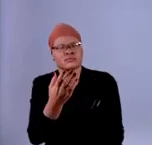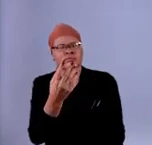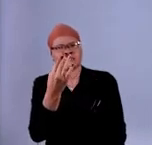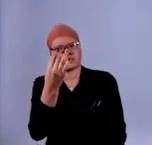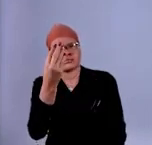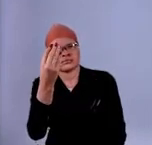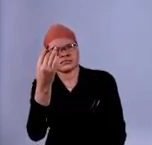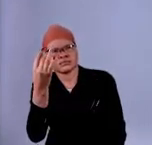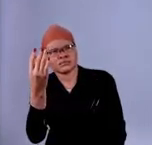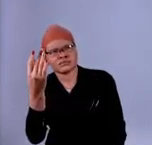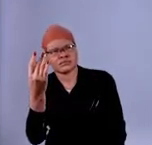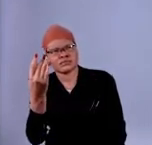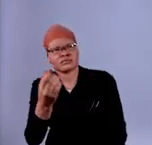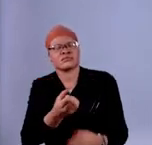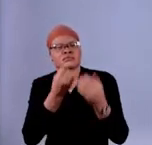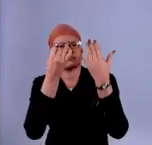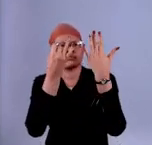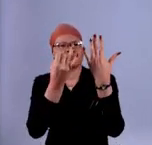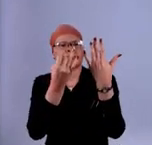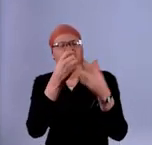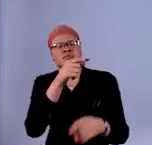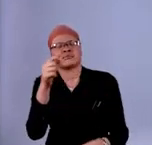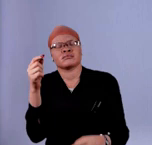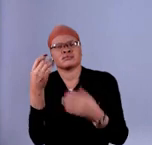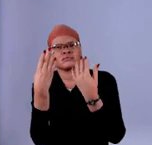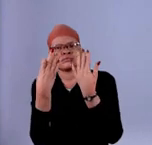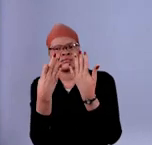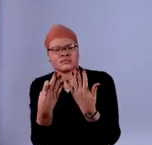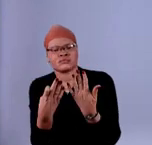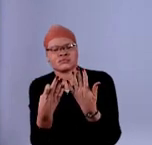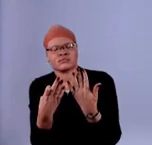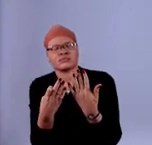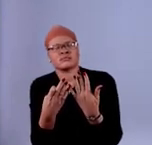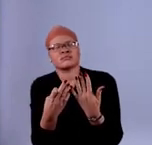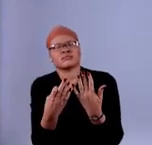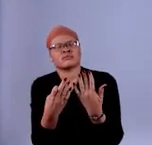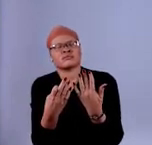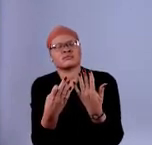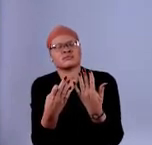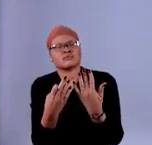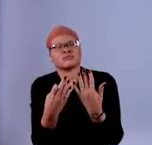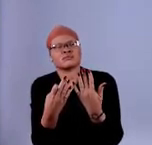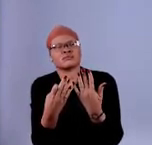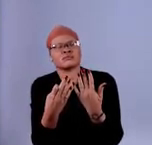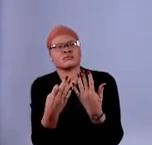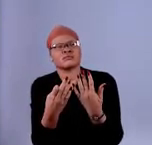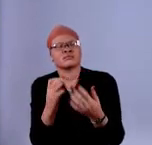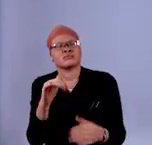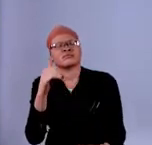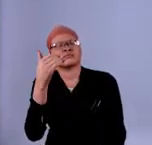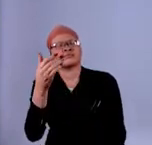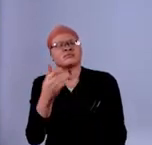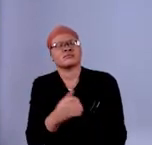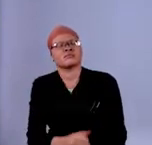e este número aqui esta fração 7 sobre oito e less sete oitavos ou sete sobre